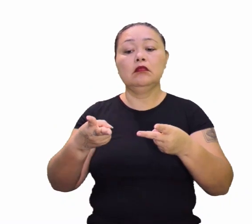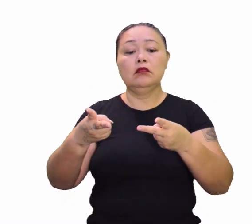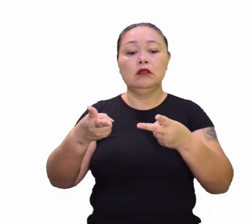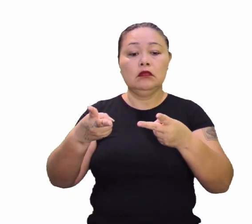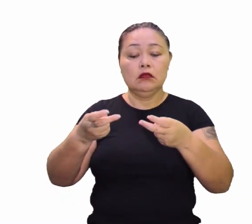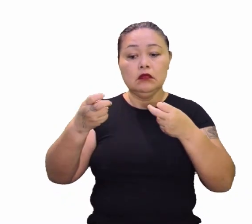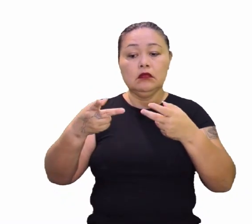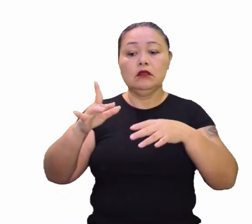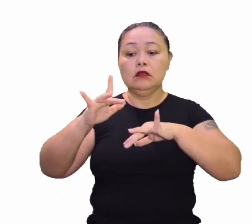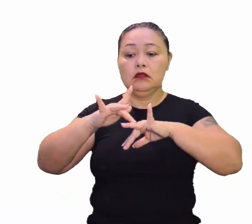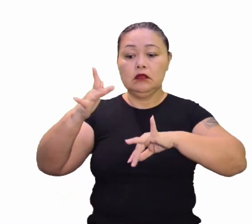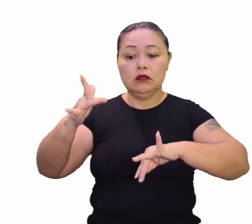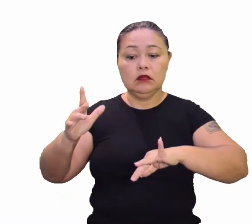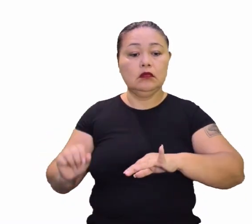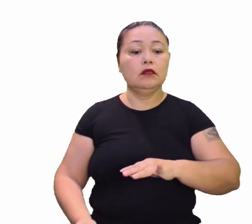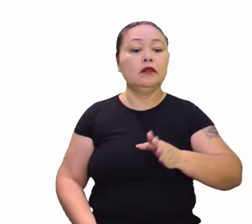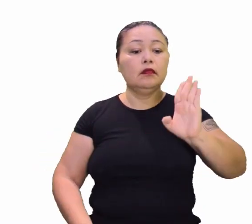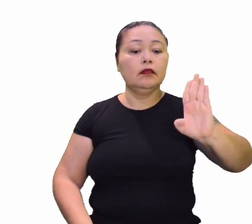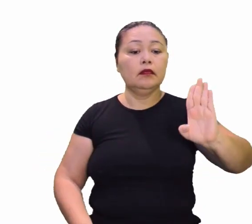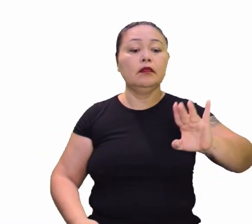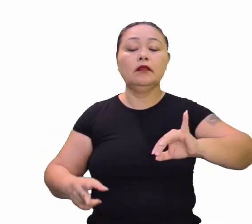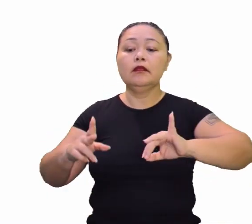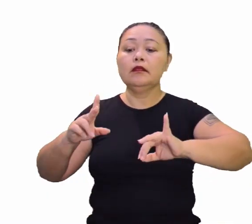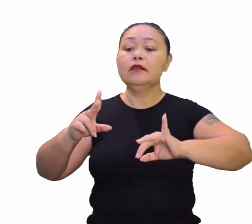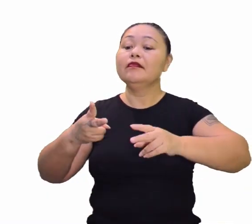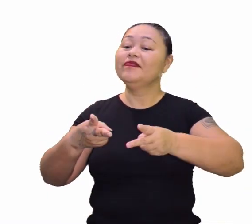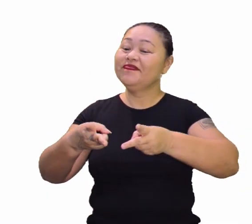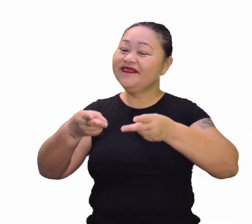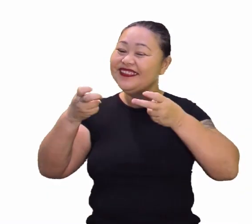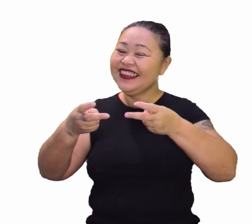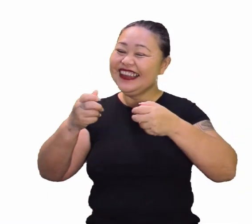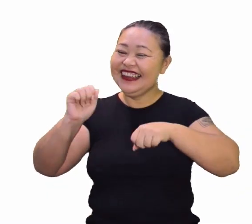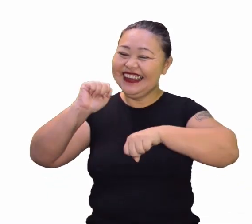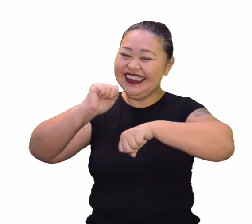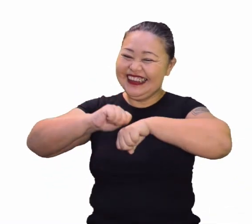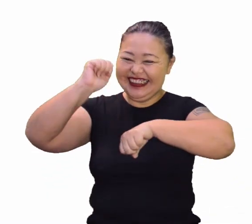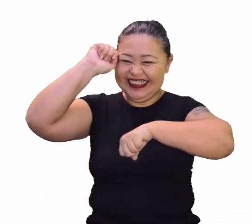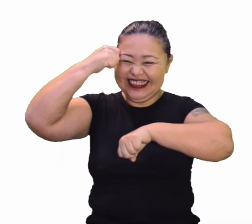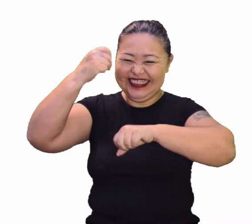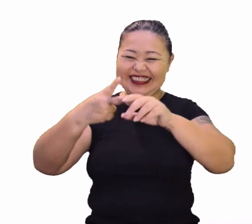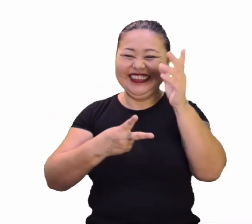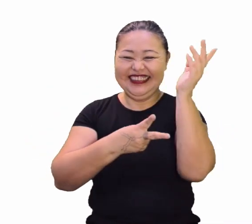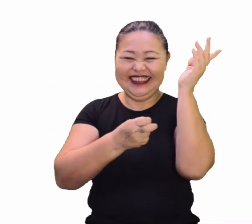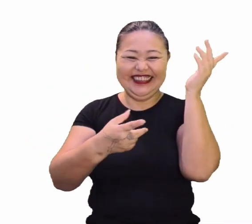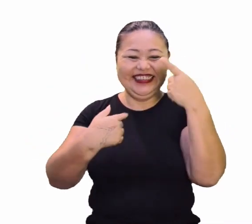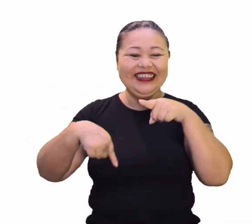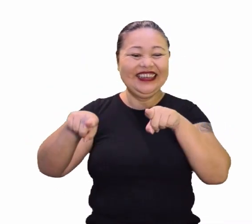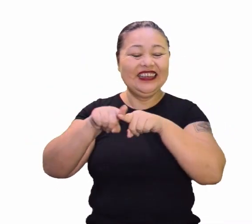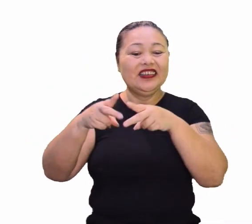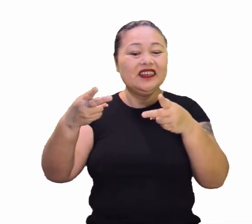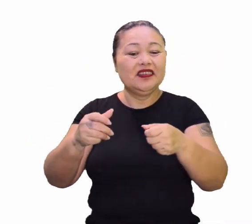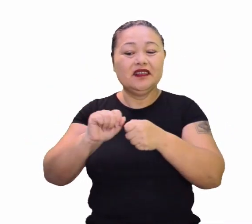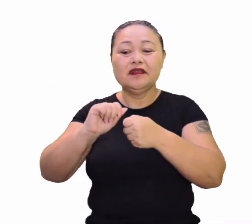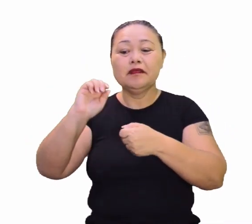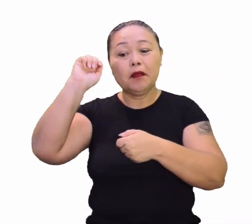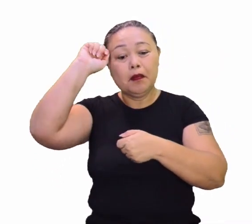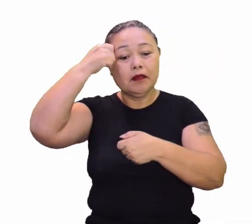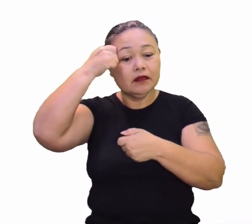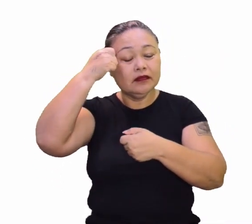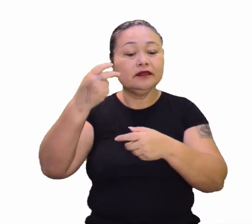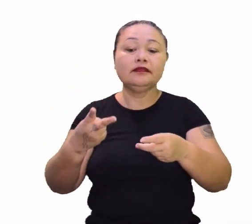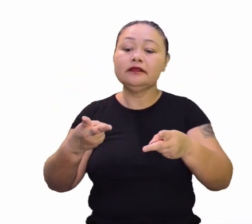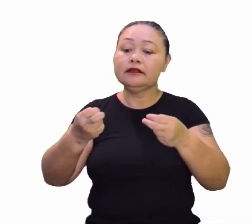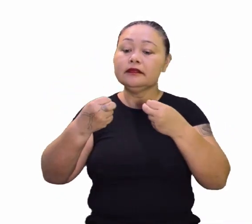a exploração de diamante. B. Exploração da casterita. C. Exploração do